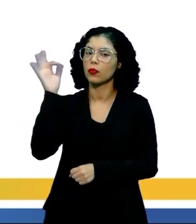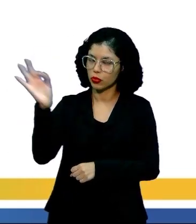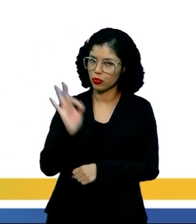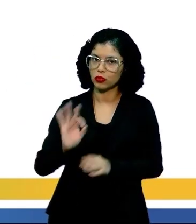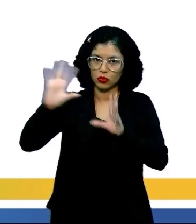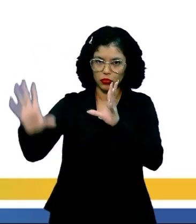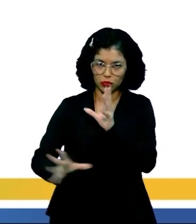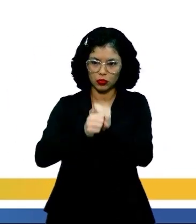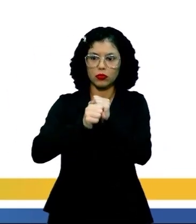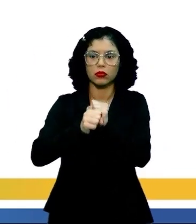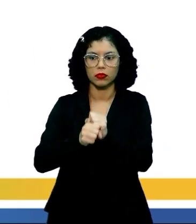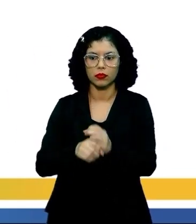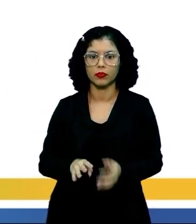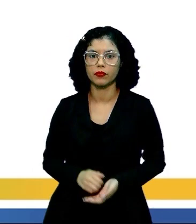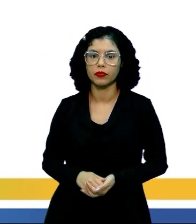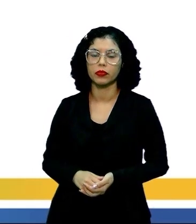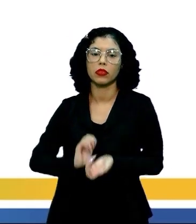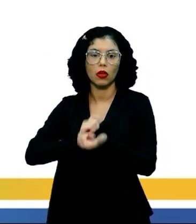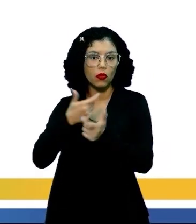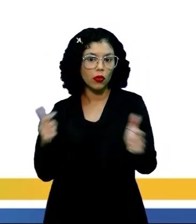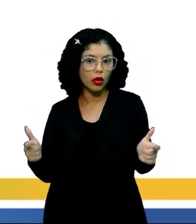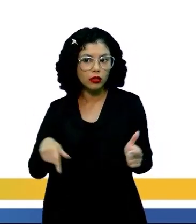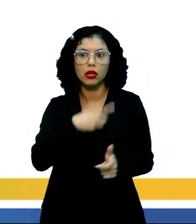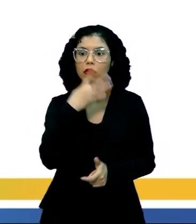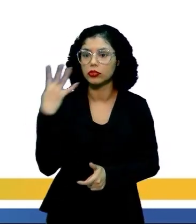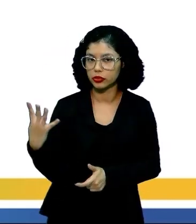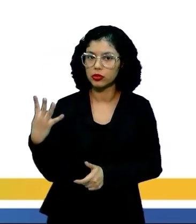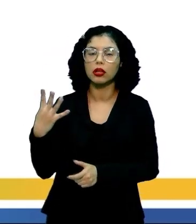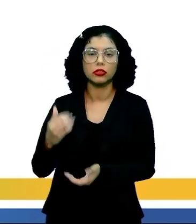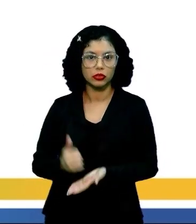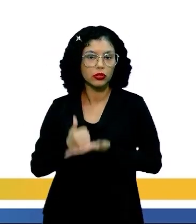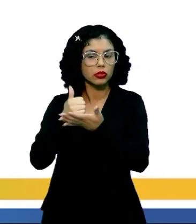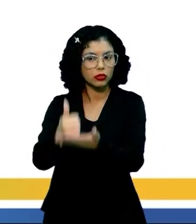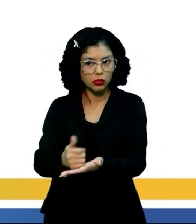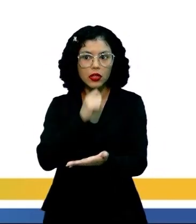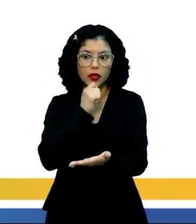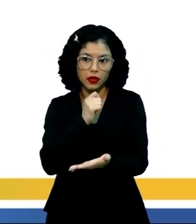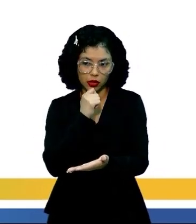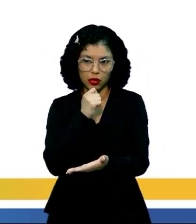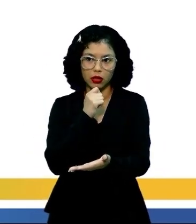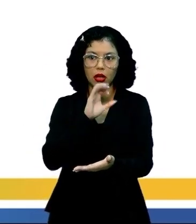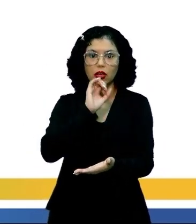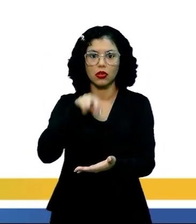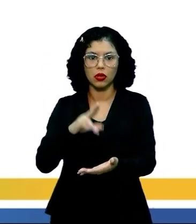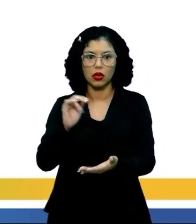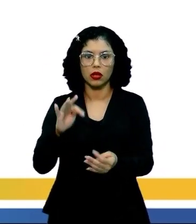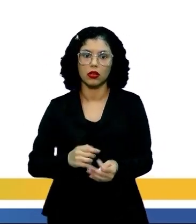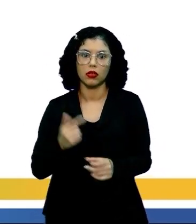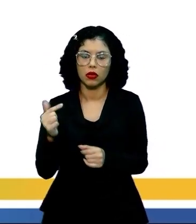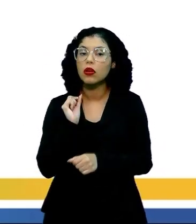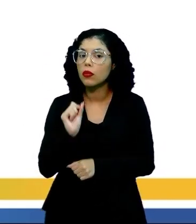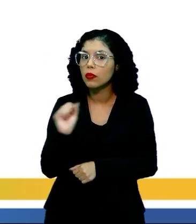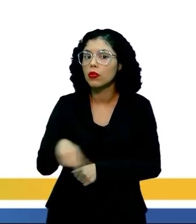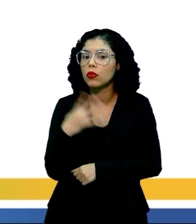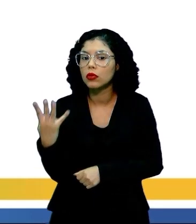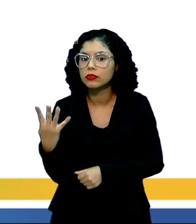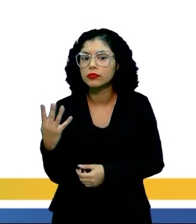de acréscimo. O aumento na quantidade de brinquedos doados às ONGs no segundo ano